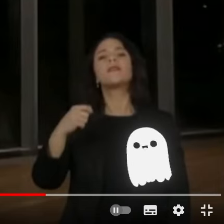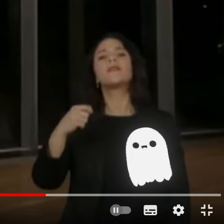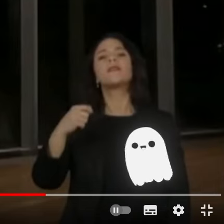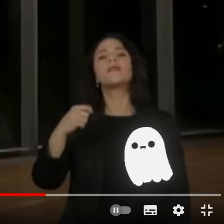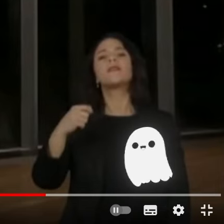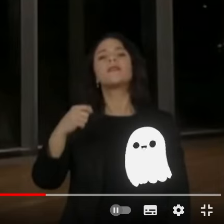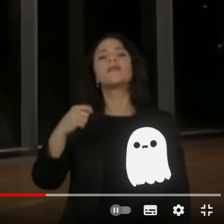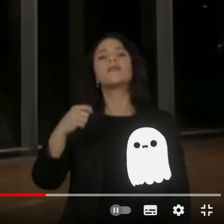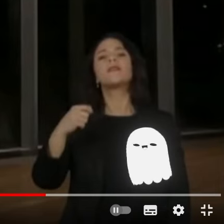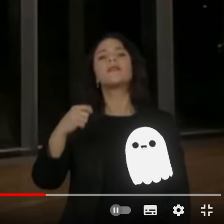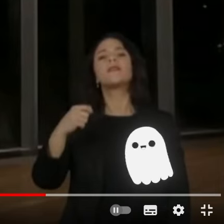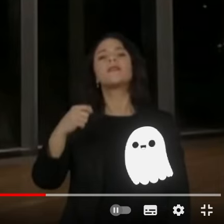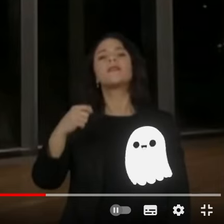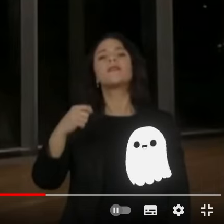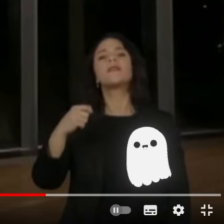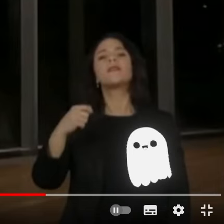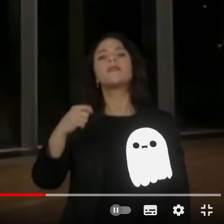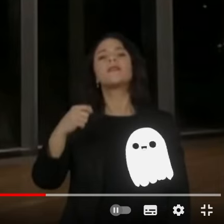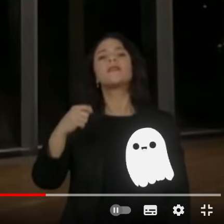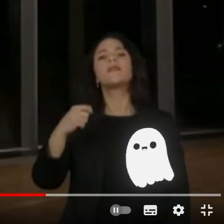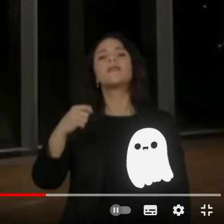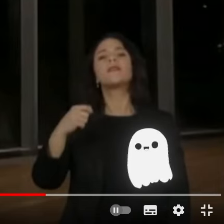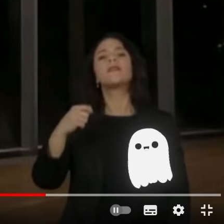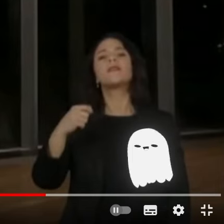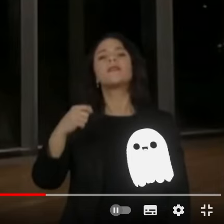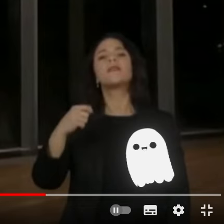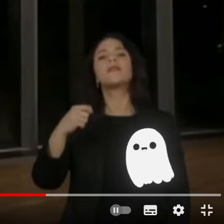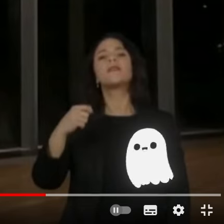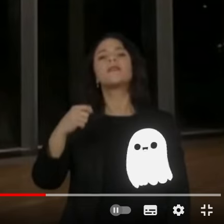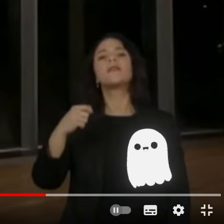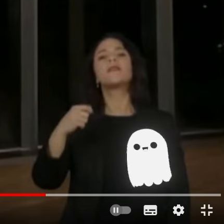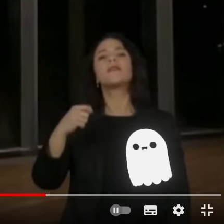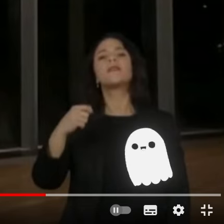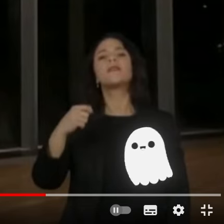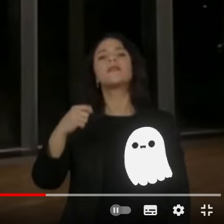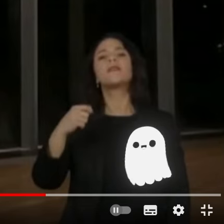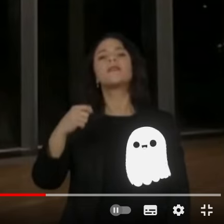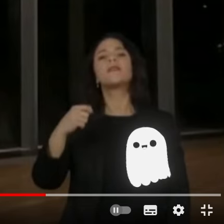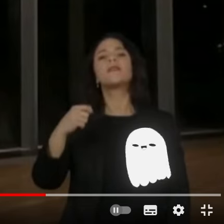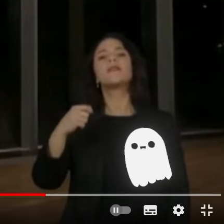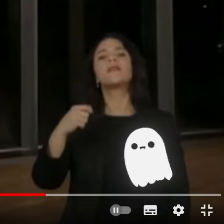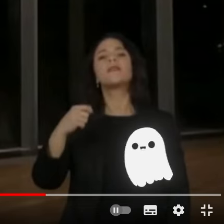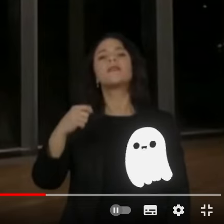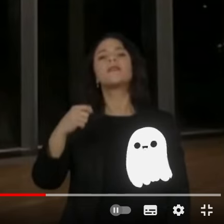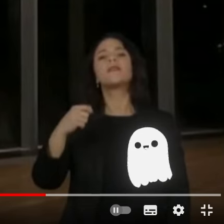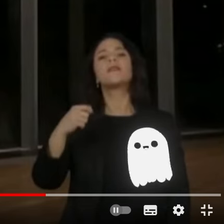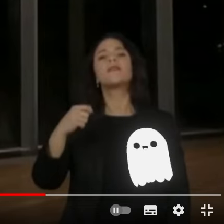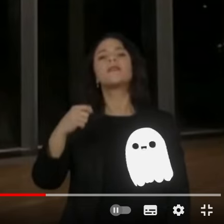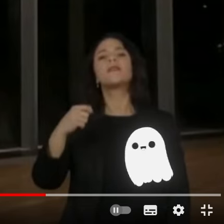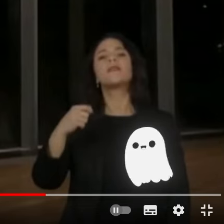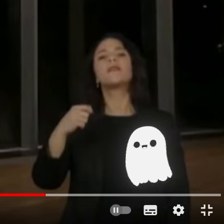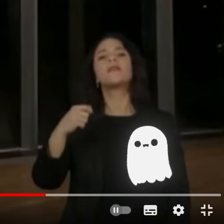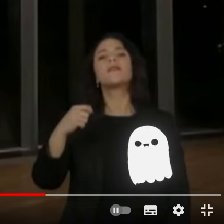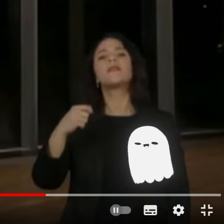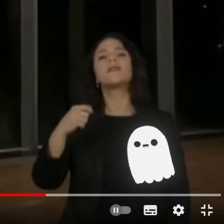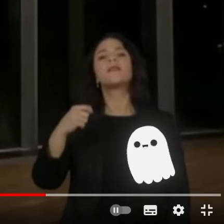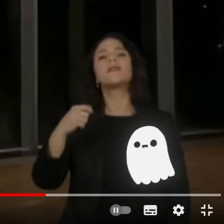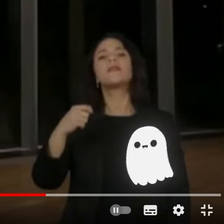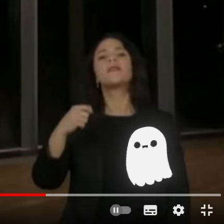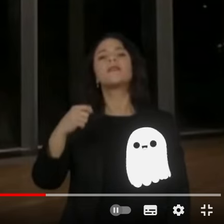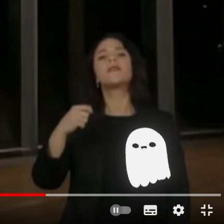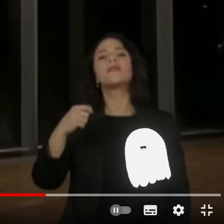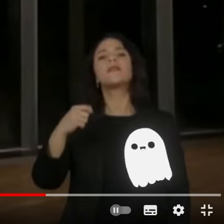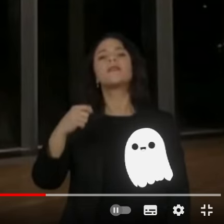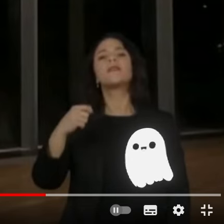bom dia, gente. Eu já ia olhar pra ele e falar, bom dia, o caralho. Sabe? É, bem essa vibe do bom dia, babu. Bom dia, o